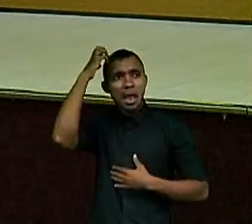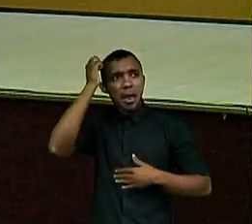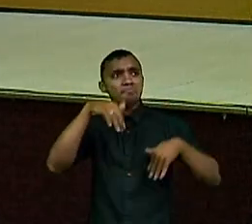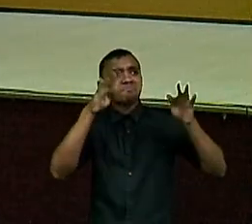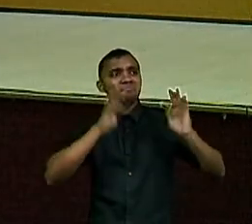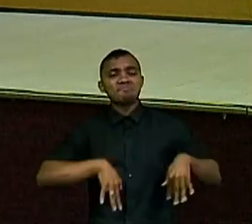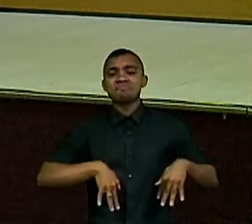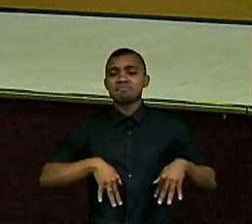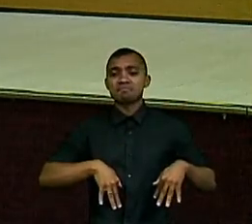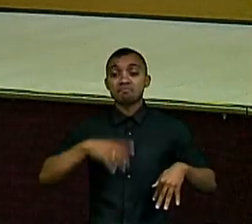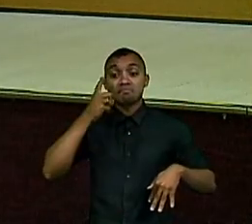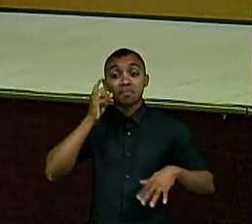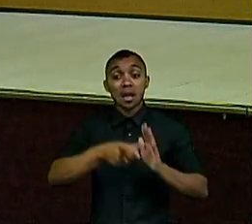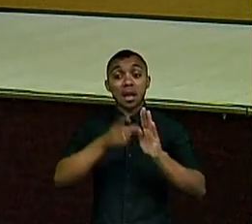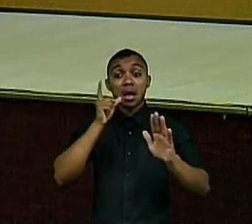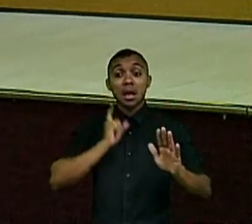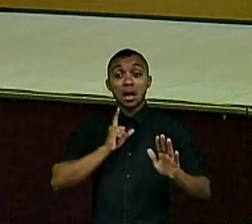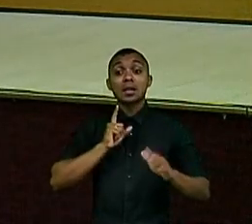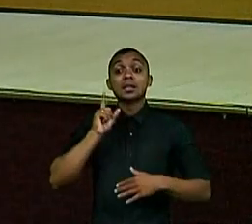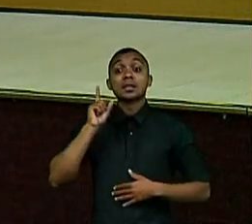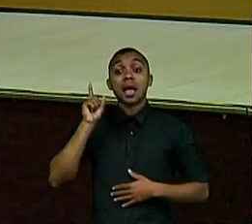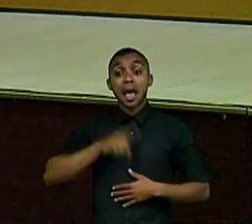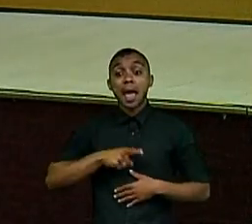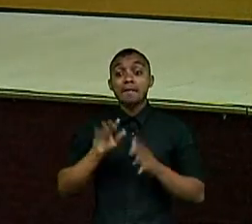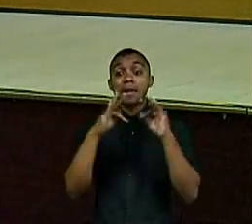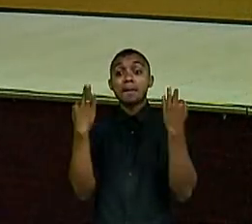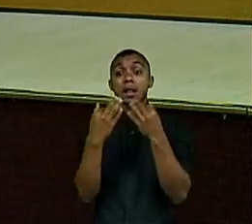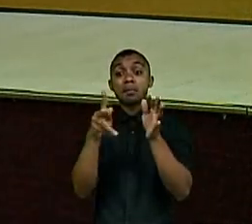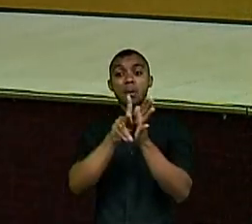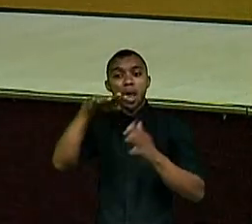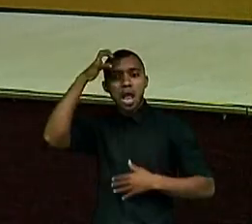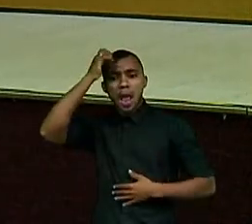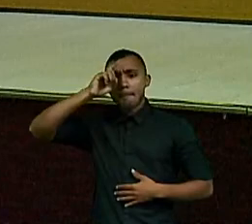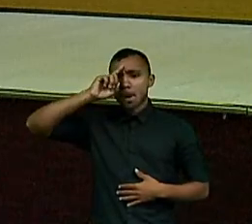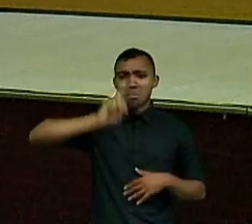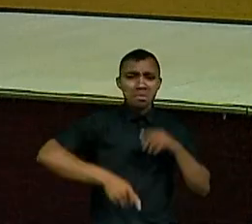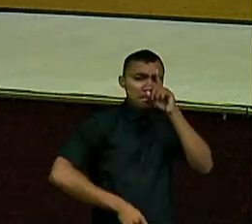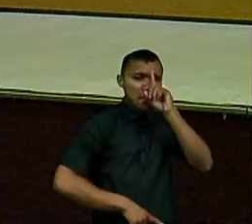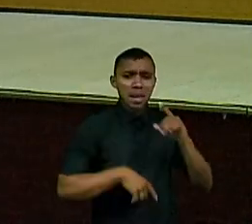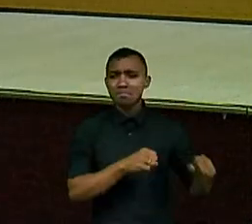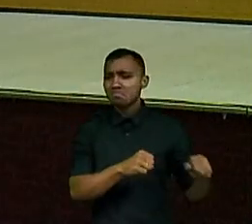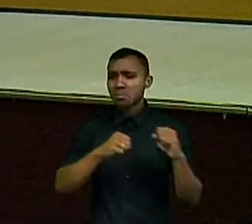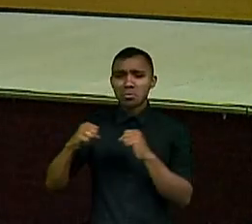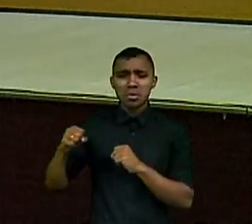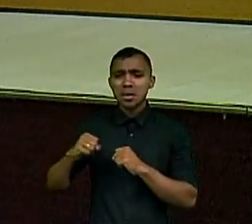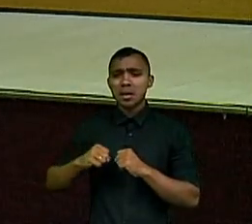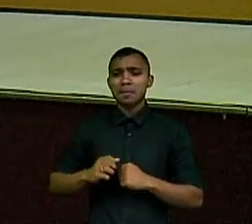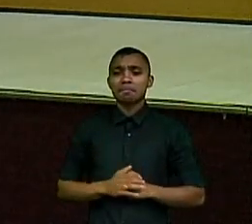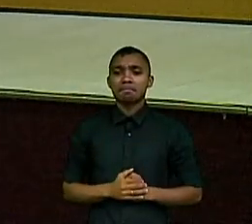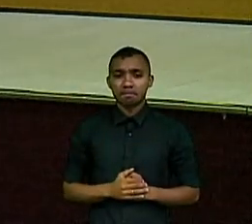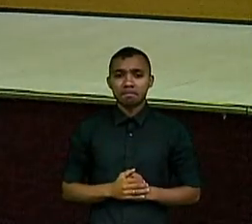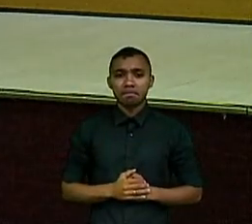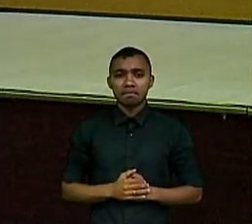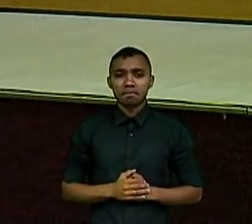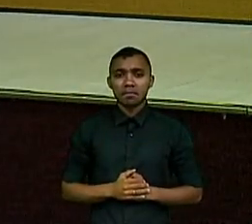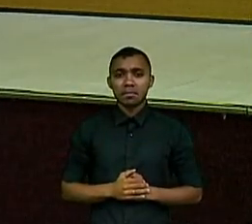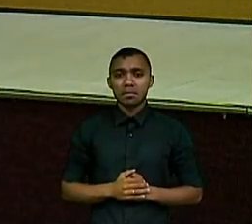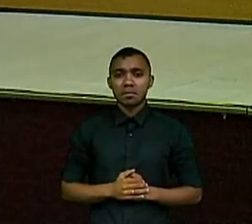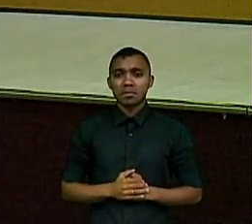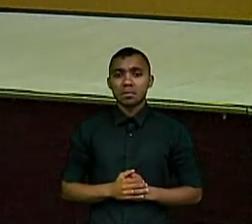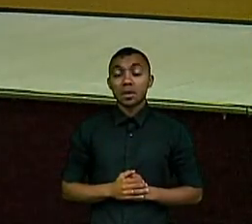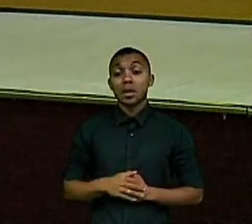regime era absoluta O que é isso monarquia aqui é poder